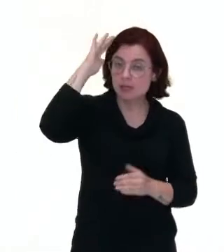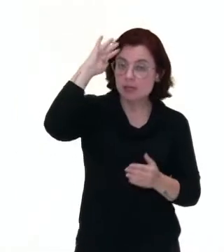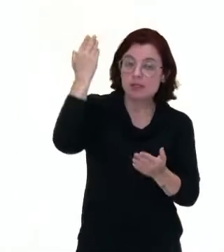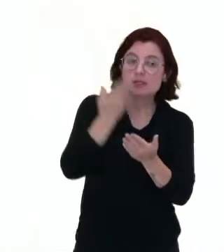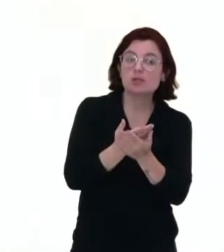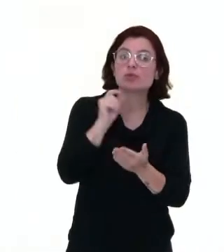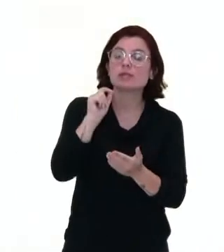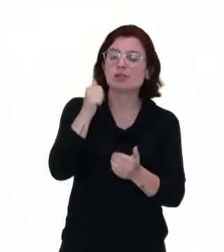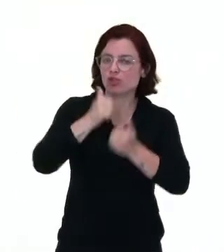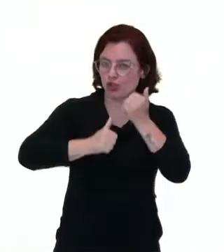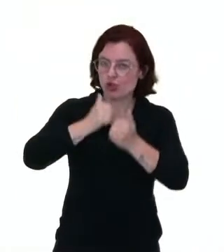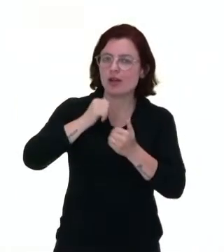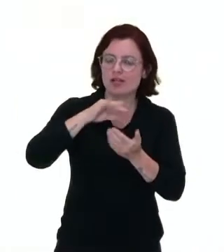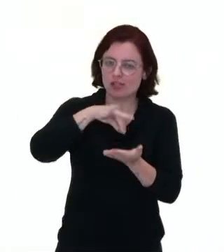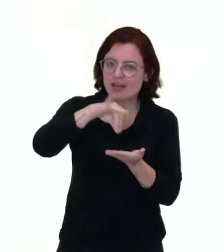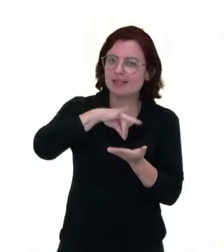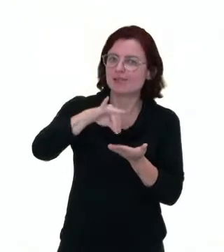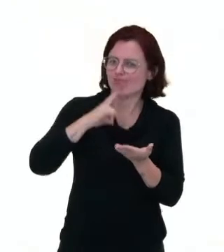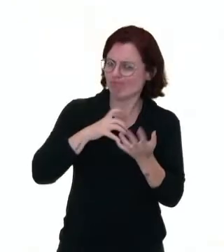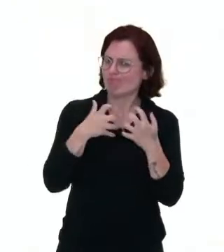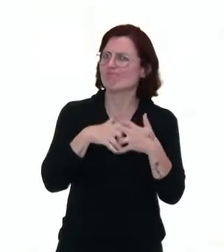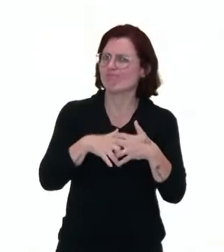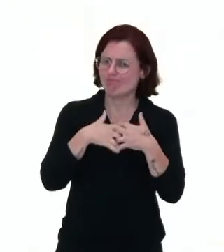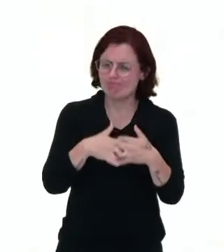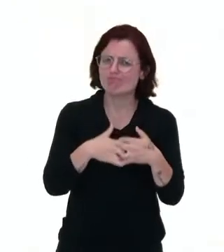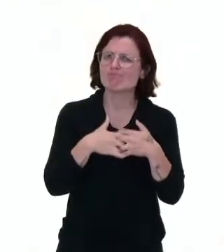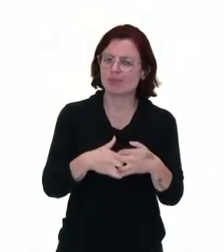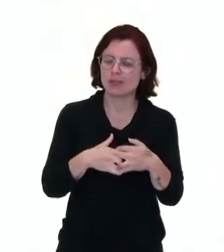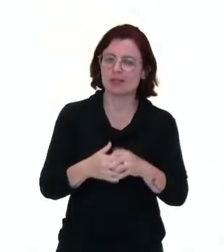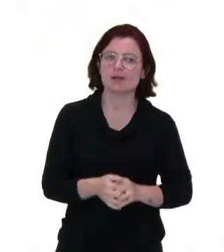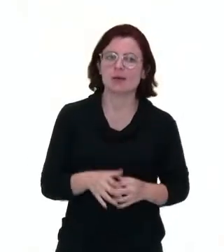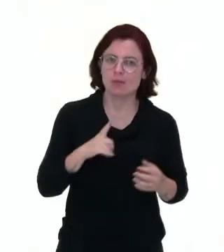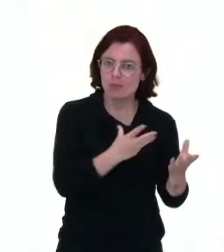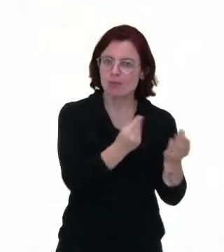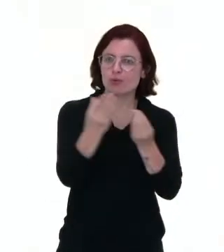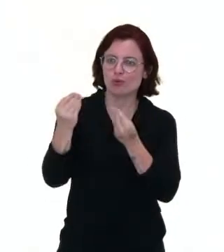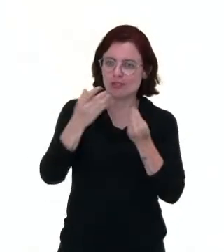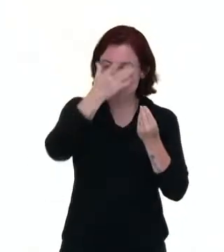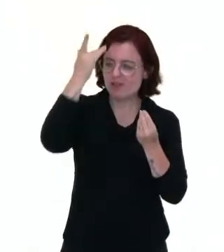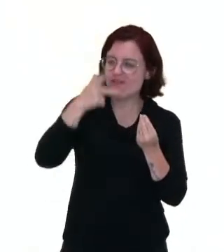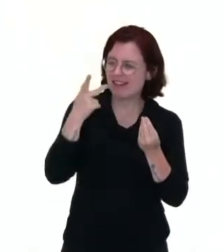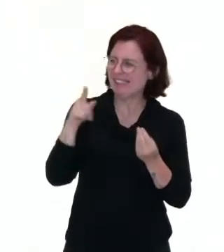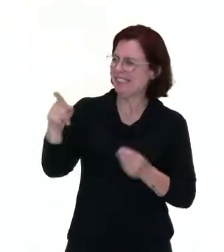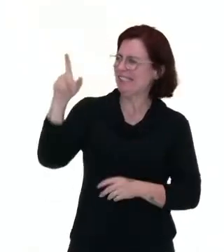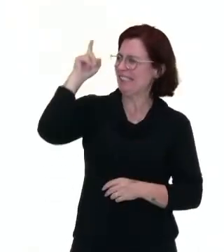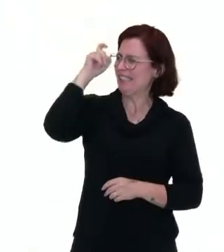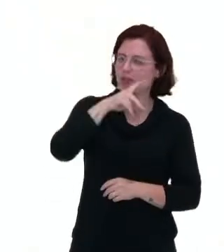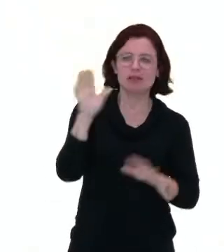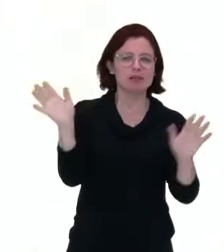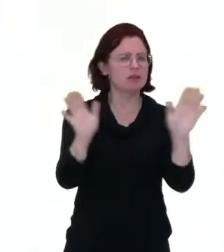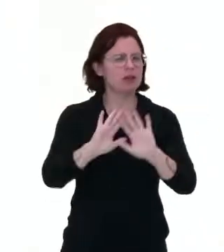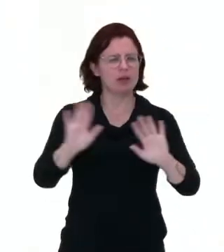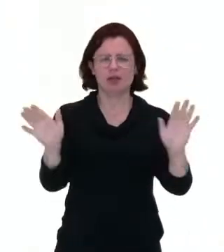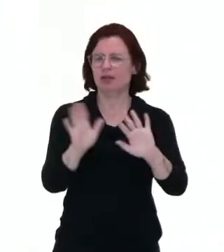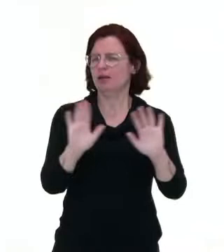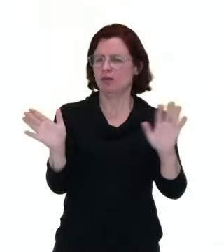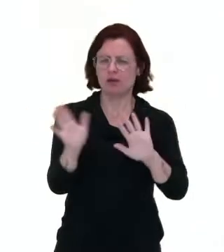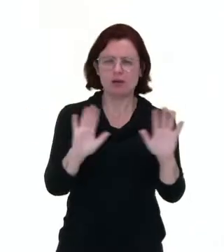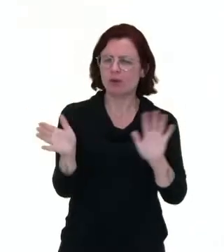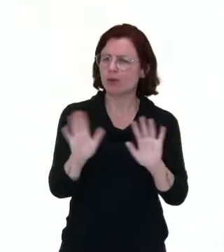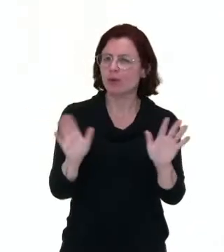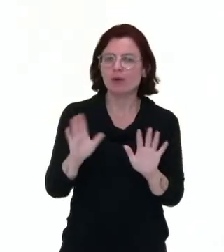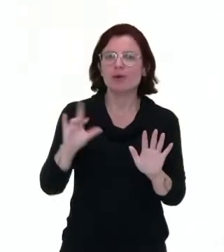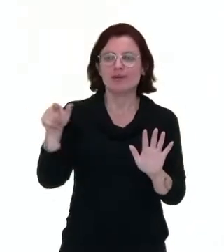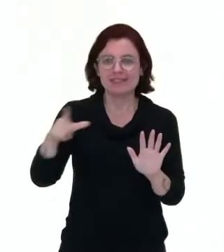jogar xadrez é bem complexo, né? Muita gente fala que xadrez é um jogo difícil. Mas não é não, sabe? Ele é um